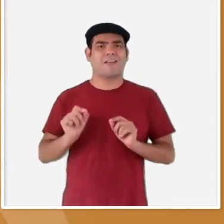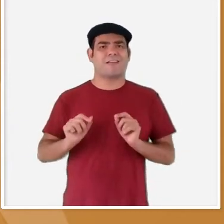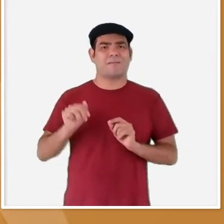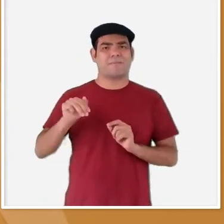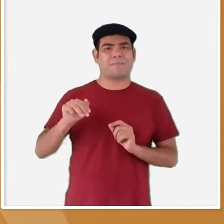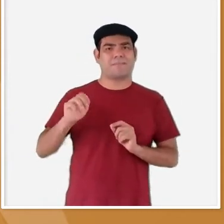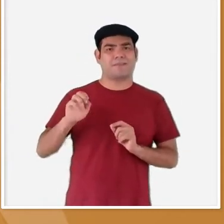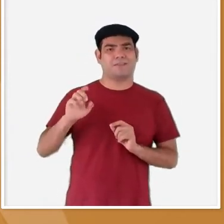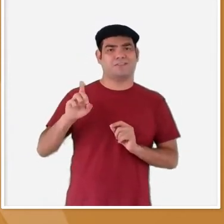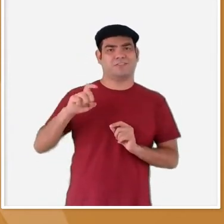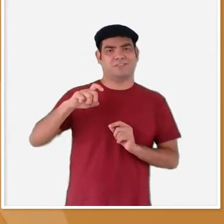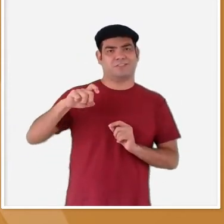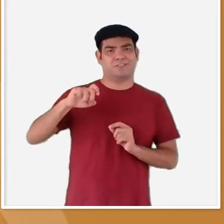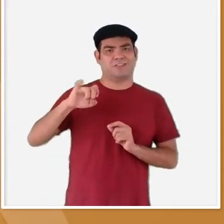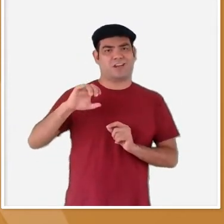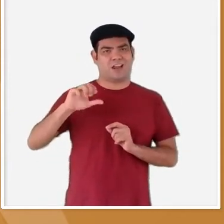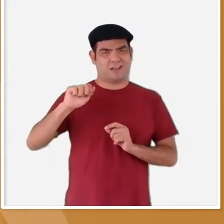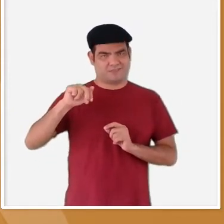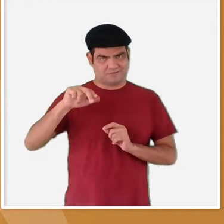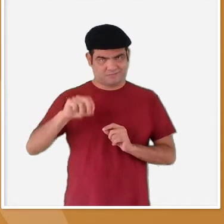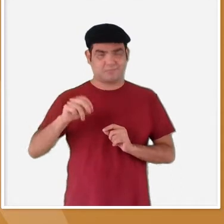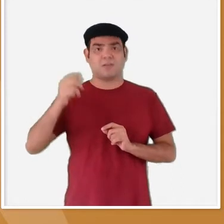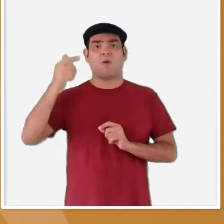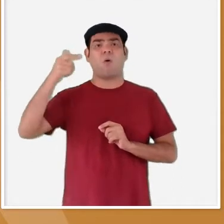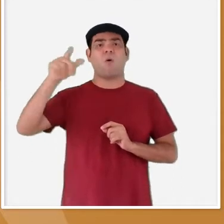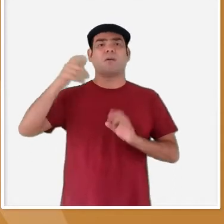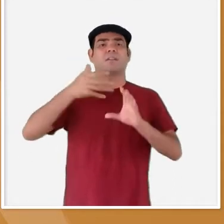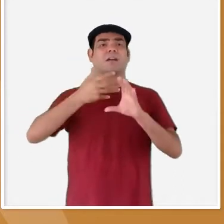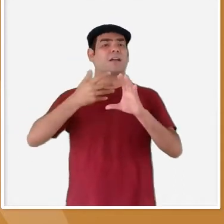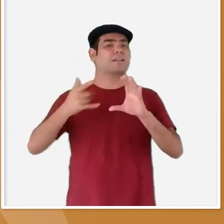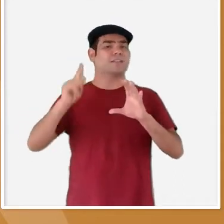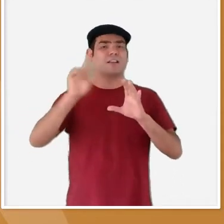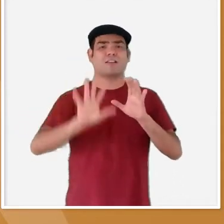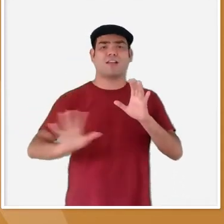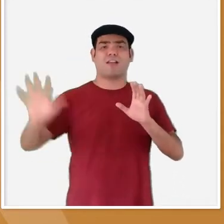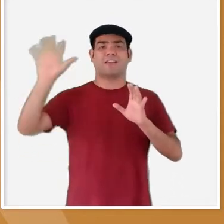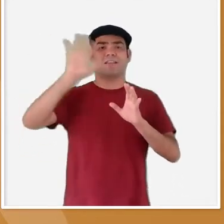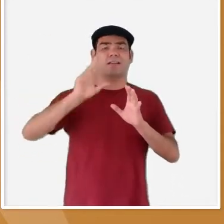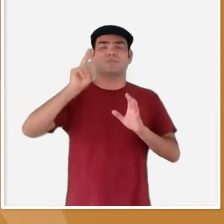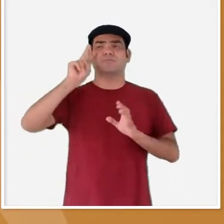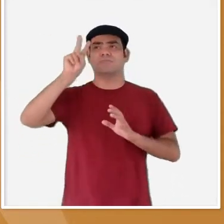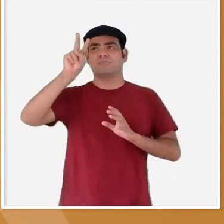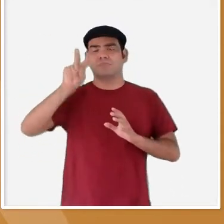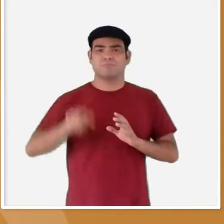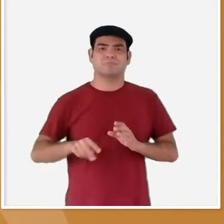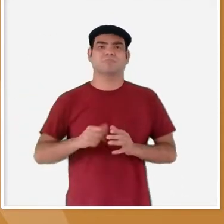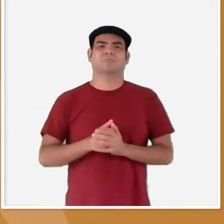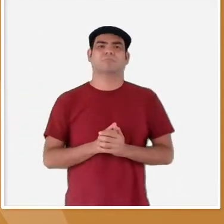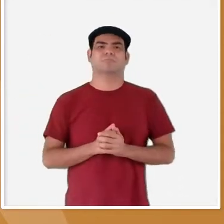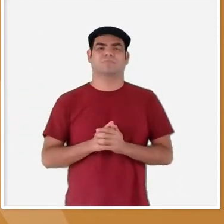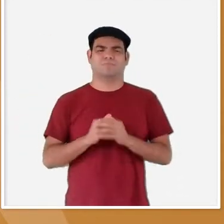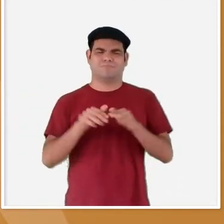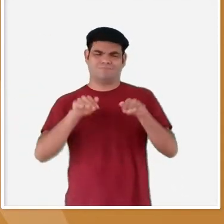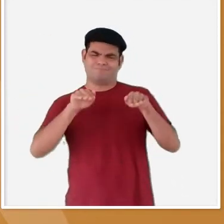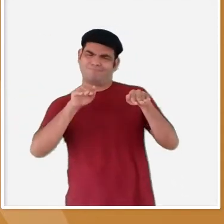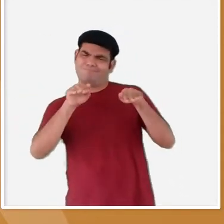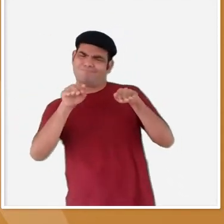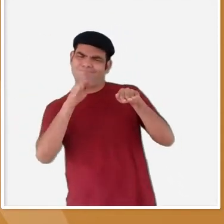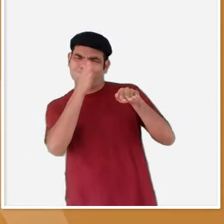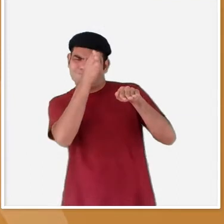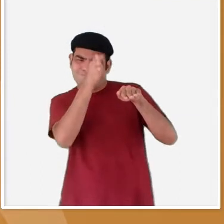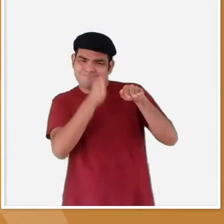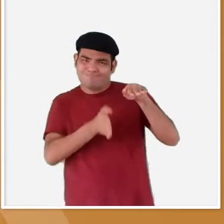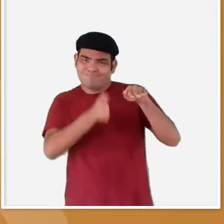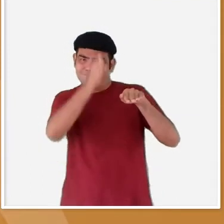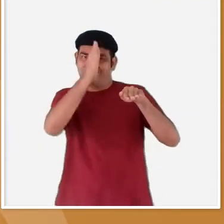vamos a mais algumas características gerais, né? Ele faz fronteira agora com os Estados Unidos,